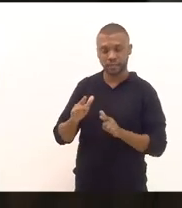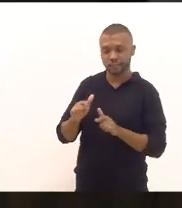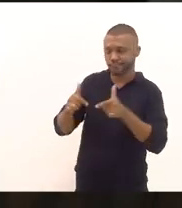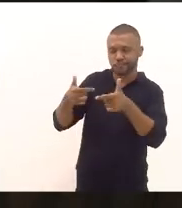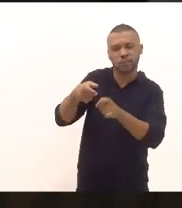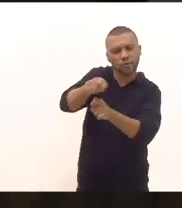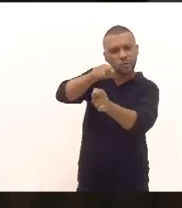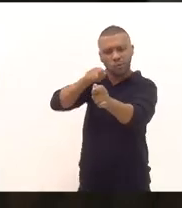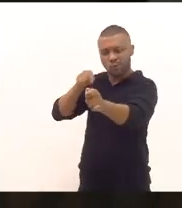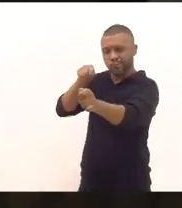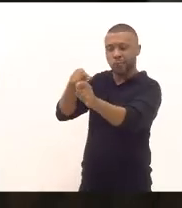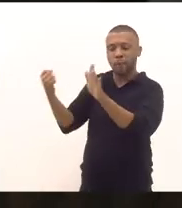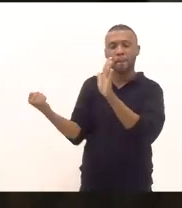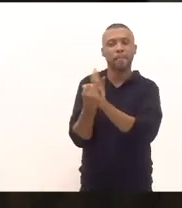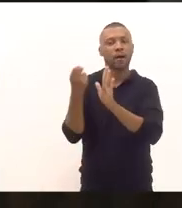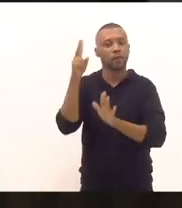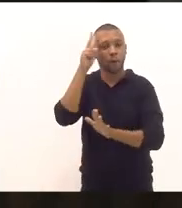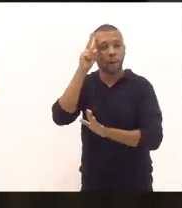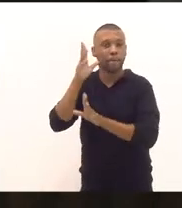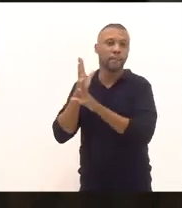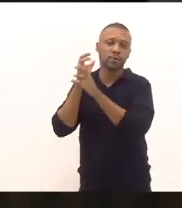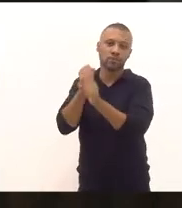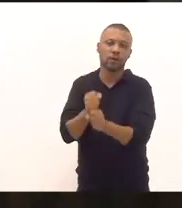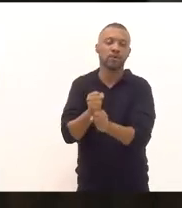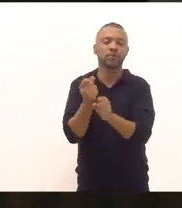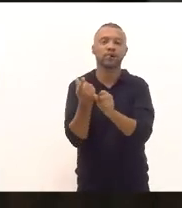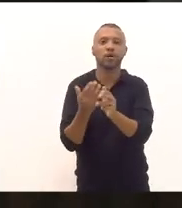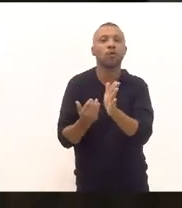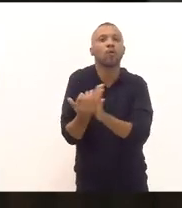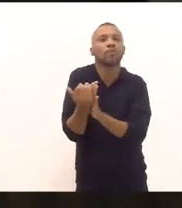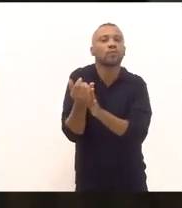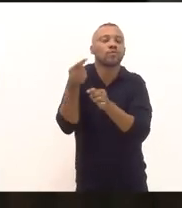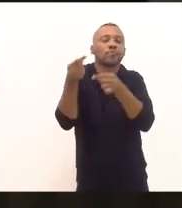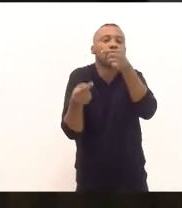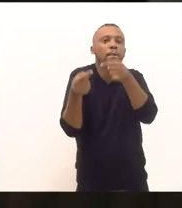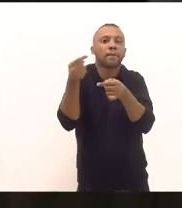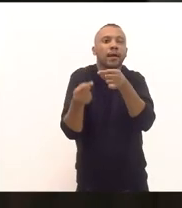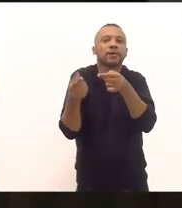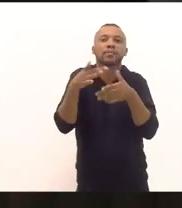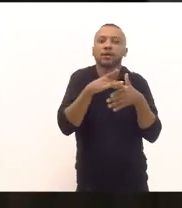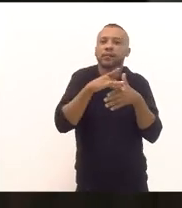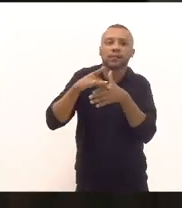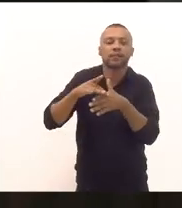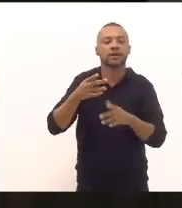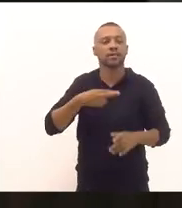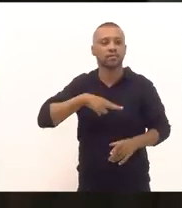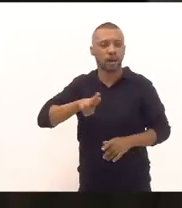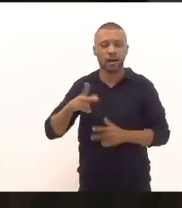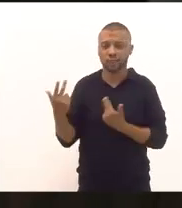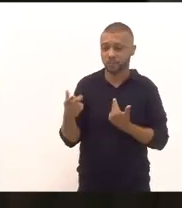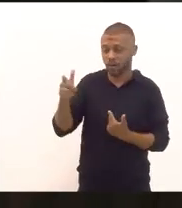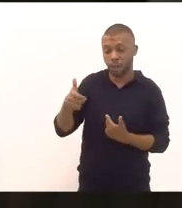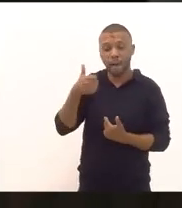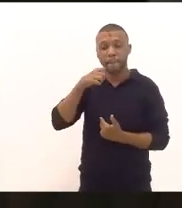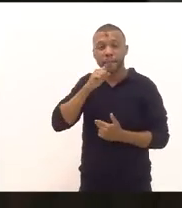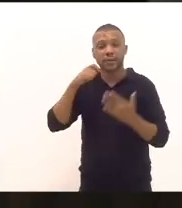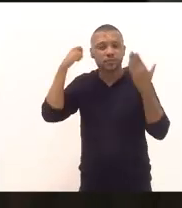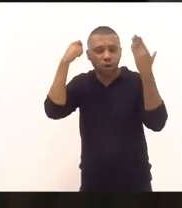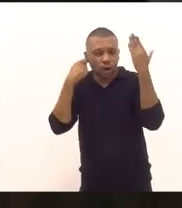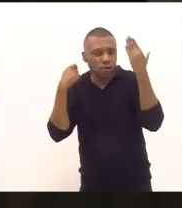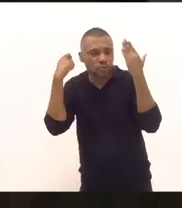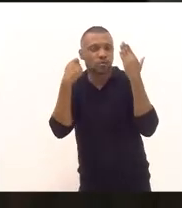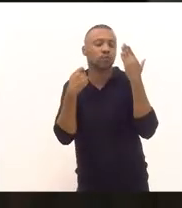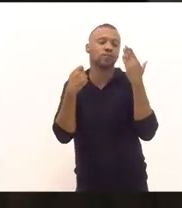Paulinho trouxe à luz um debate que lideranças religiosas como mãe meninazinha de Oxum